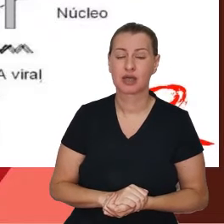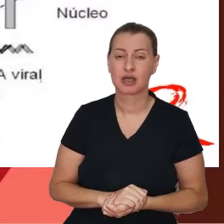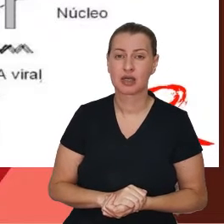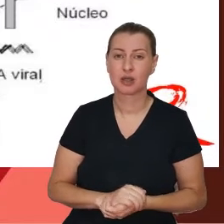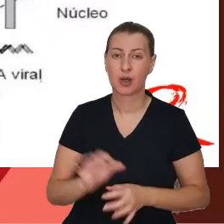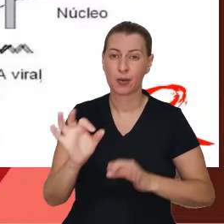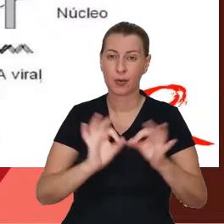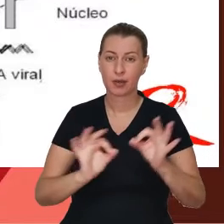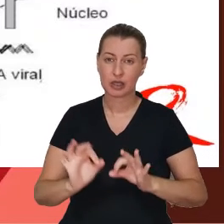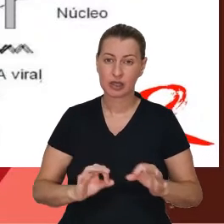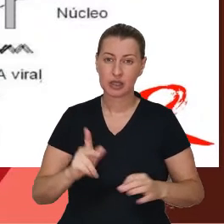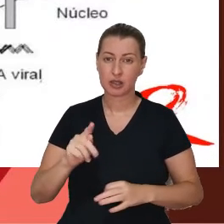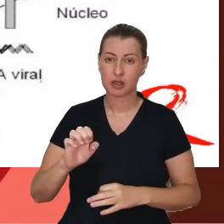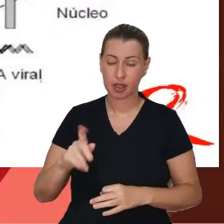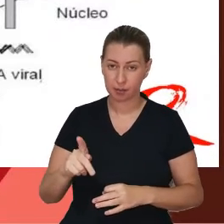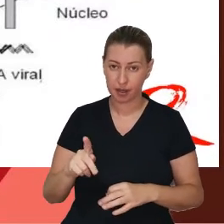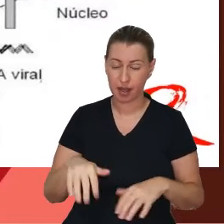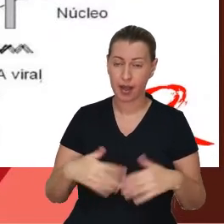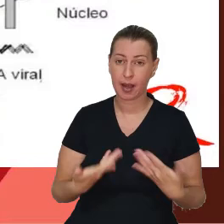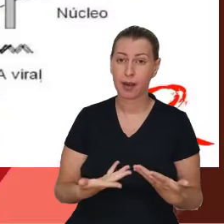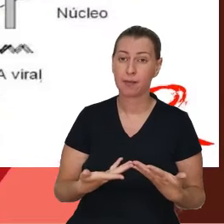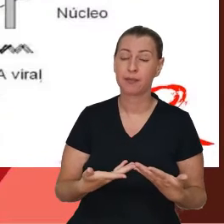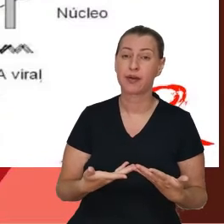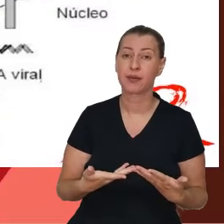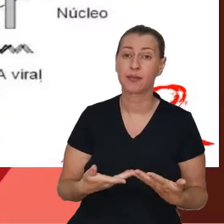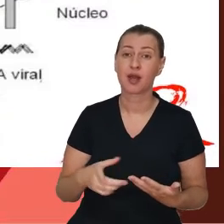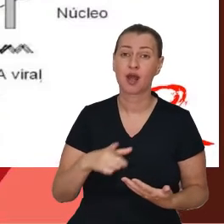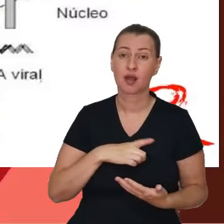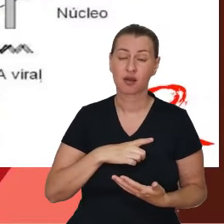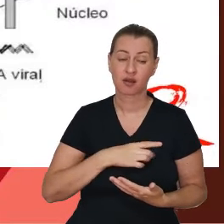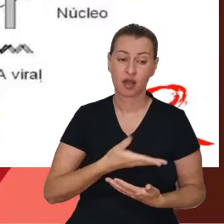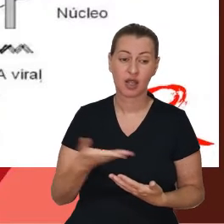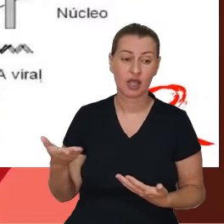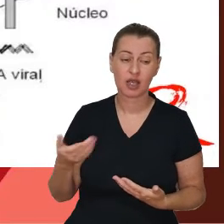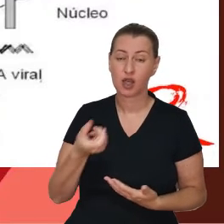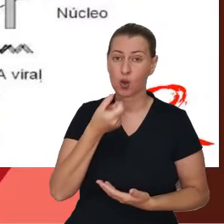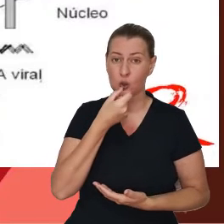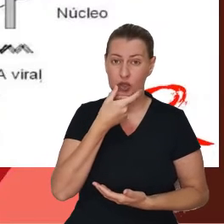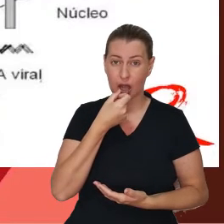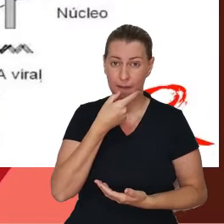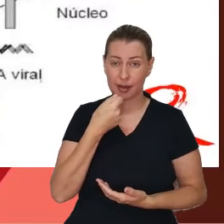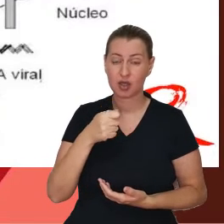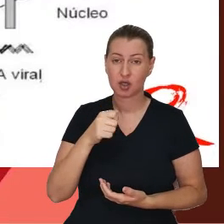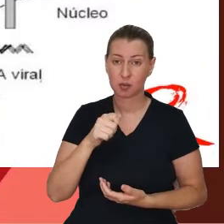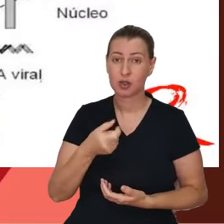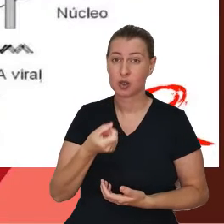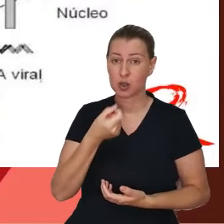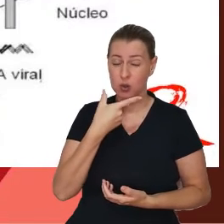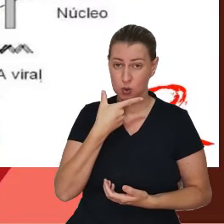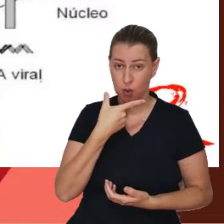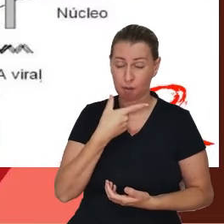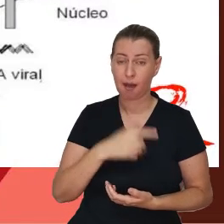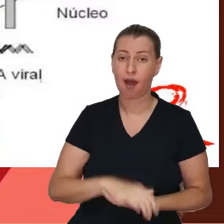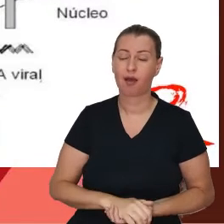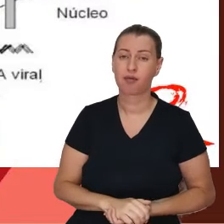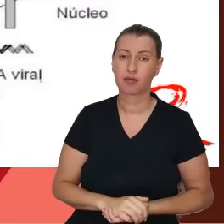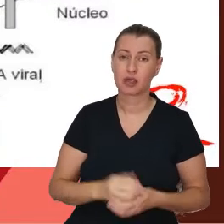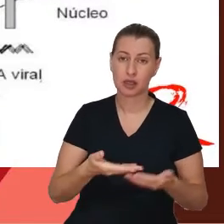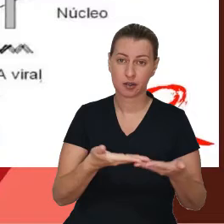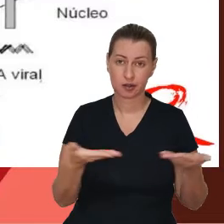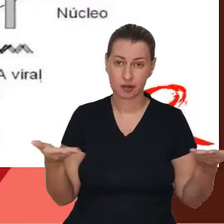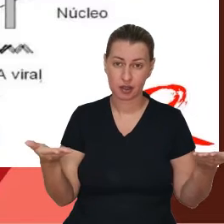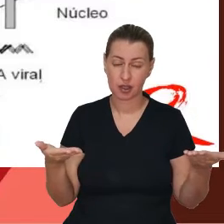o esquema da PEP é o tenofovir, lamivudine, dolutegravir. Tenofovir e lamivudina são inibidores da